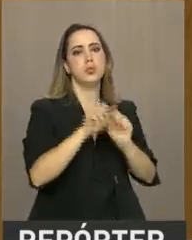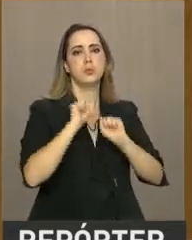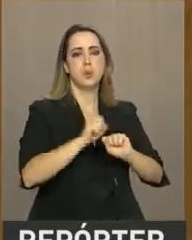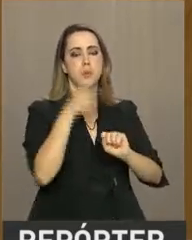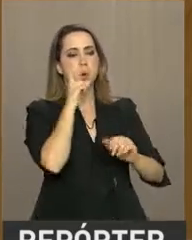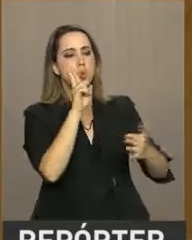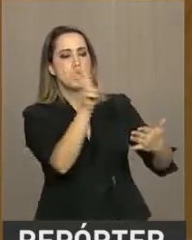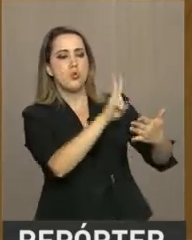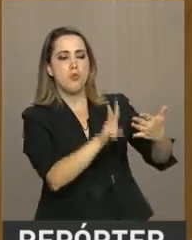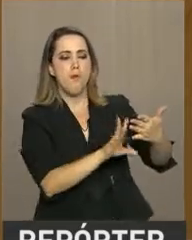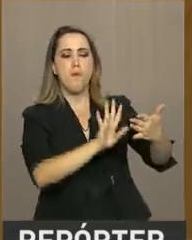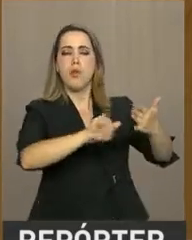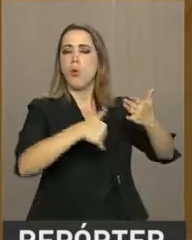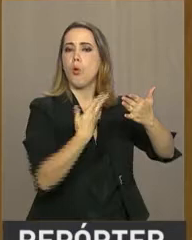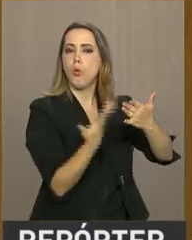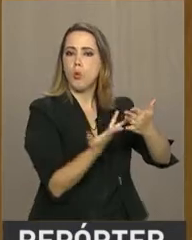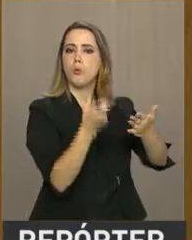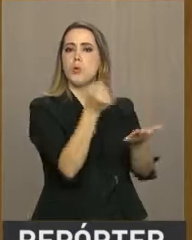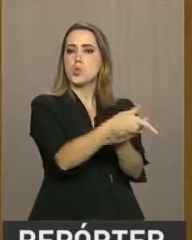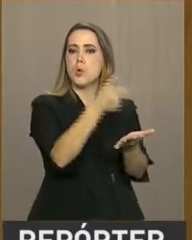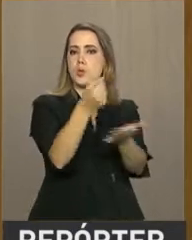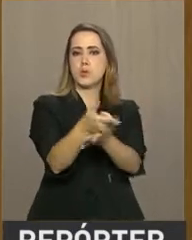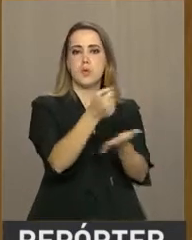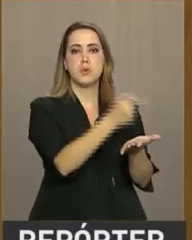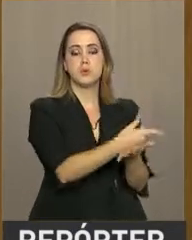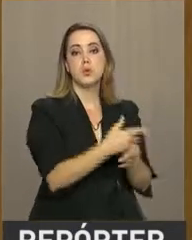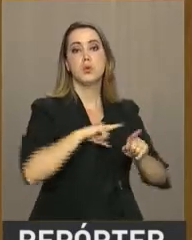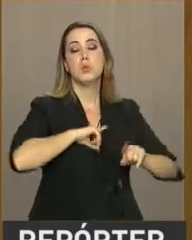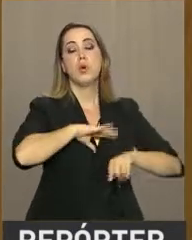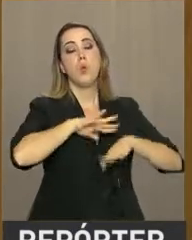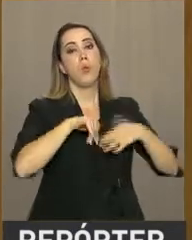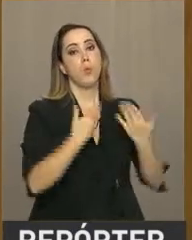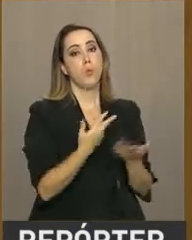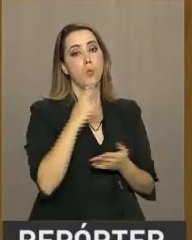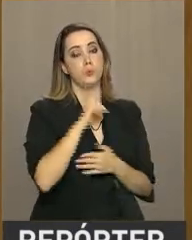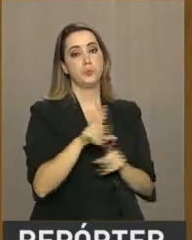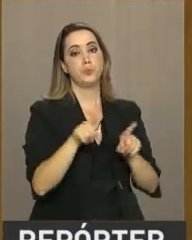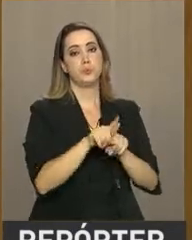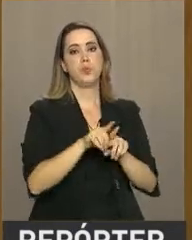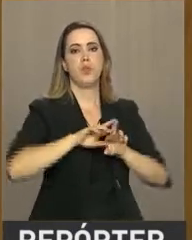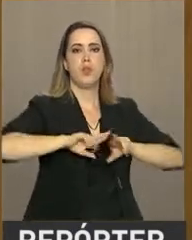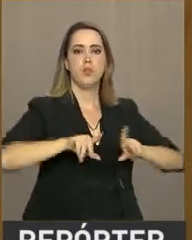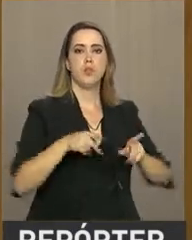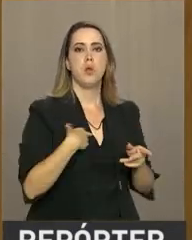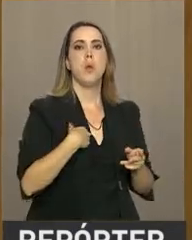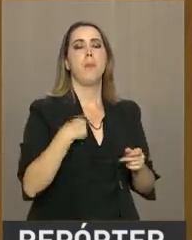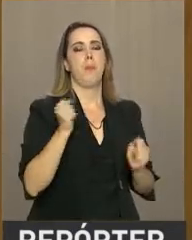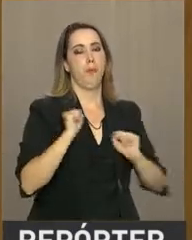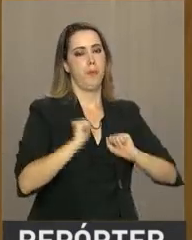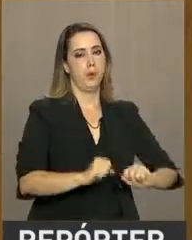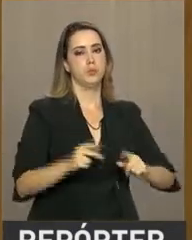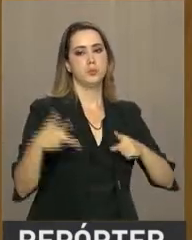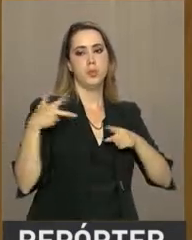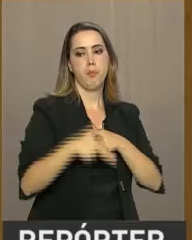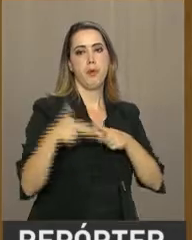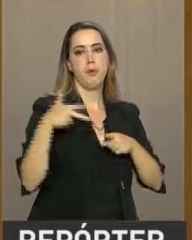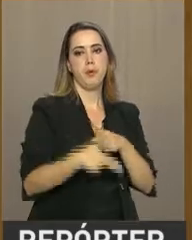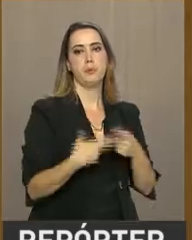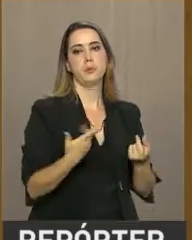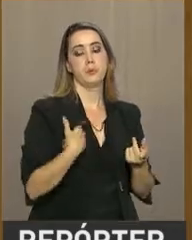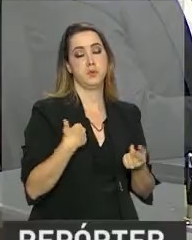das suas transações do seu saldo e o acesso a funcionalidades como o bloqueio e desbloqueio de